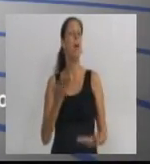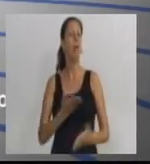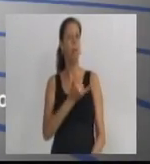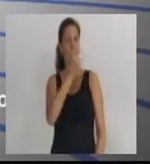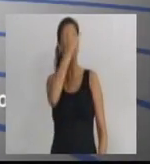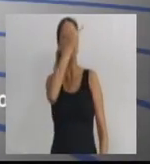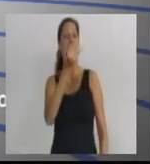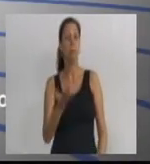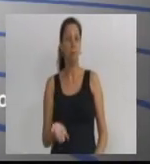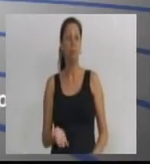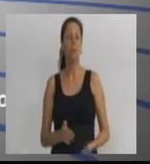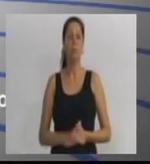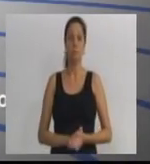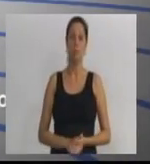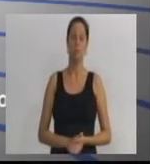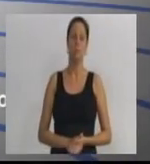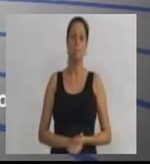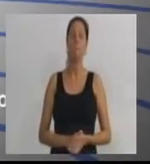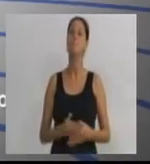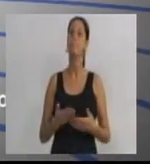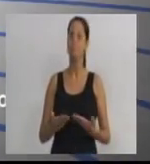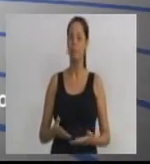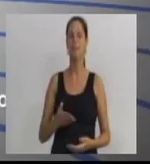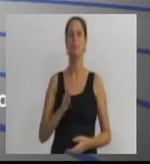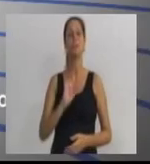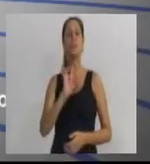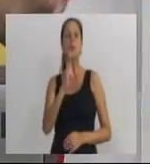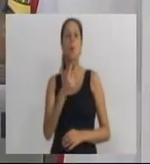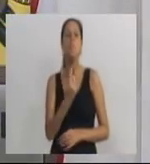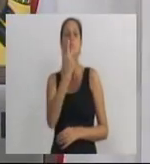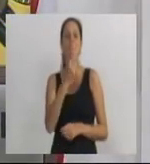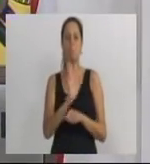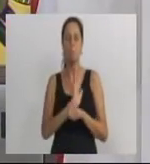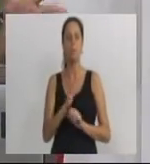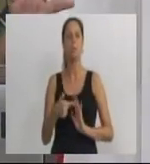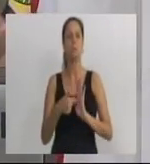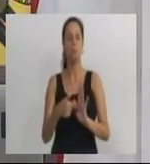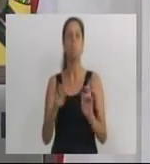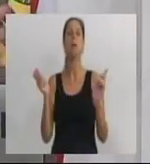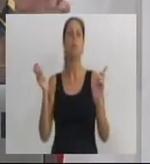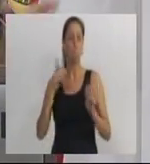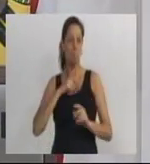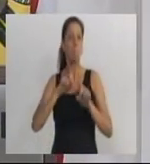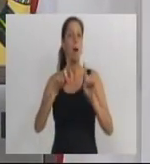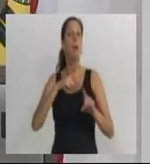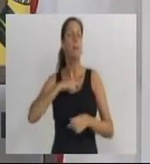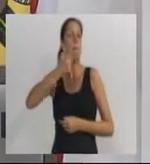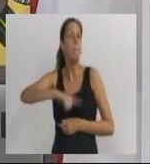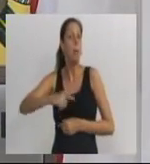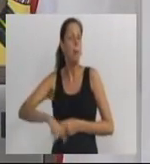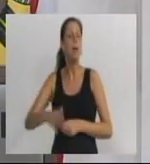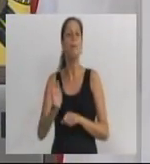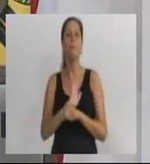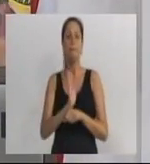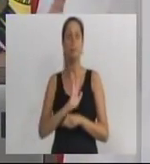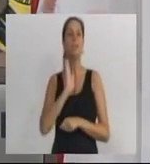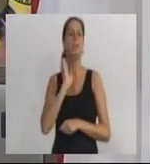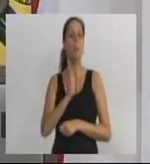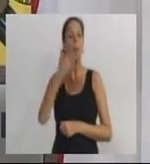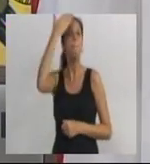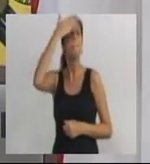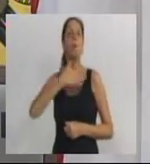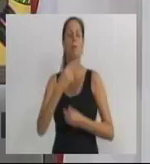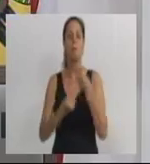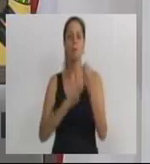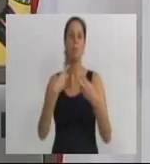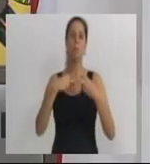Tá aí, né? A gente poderia ver vários outros vídeos, várias outras fotos aqui, passar a tarde inteira vendo esse descaso aí que o povo lá fora está sofrendo na pele. Não sei se isso aí vai